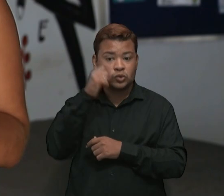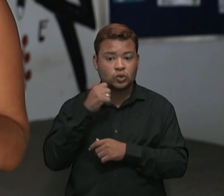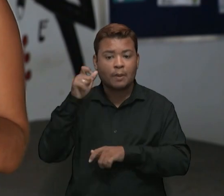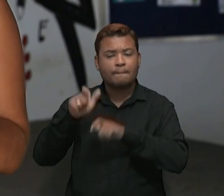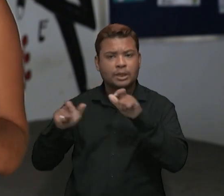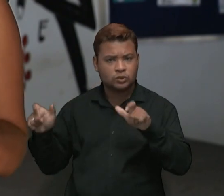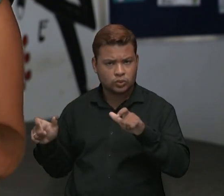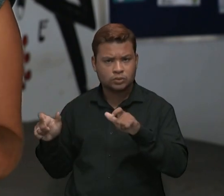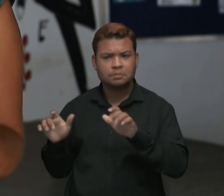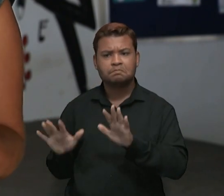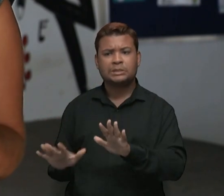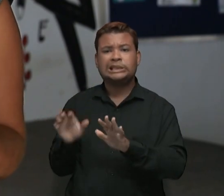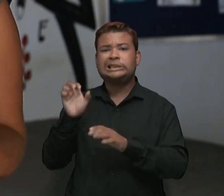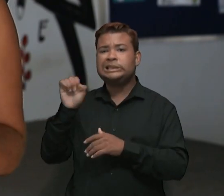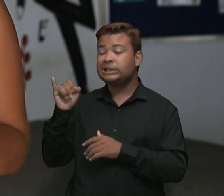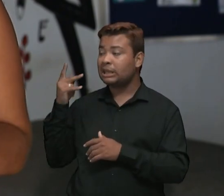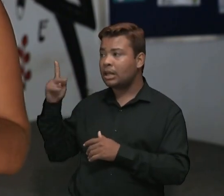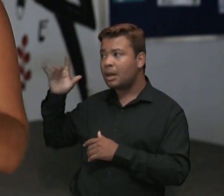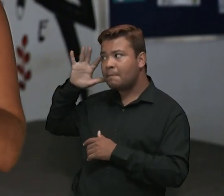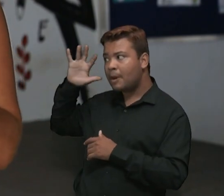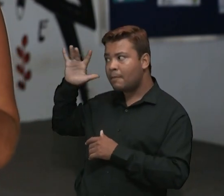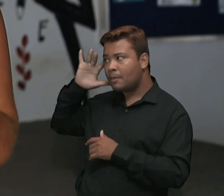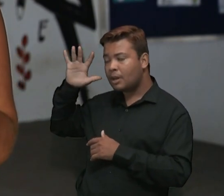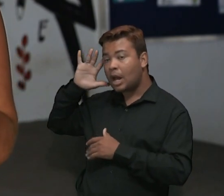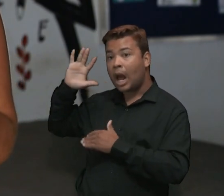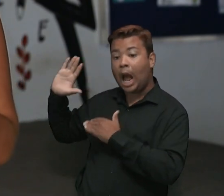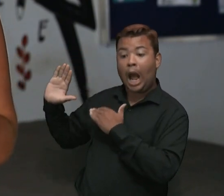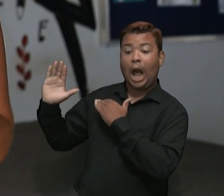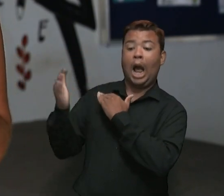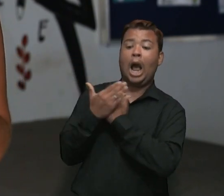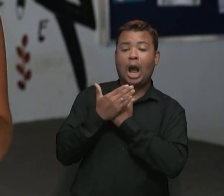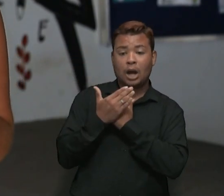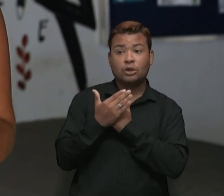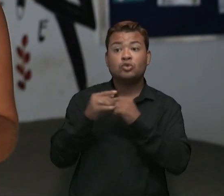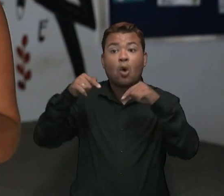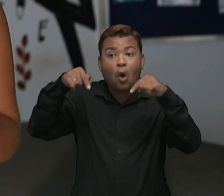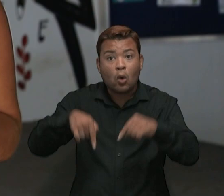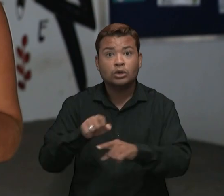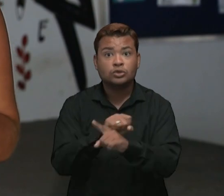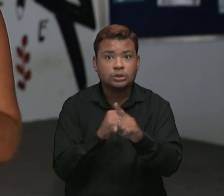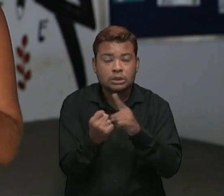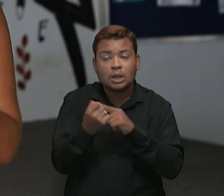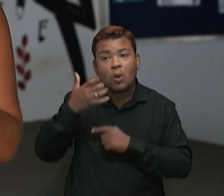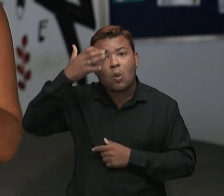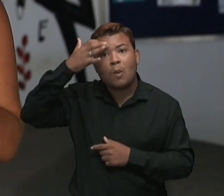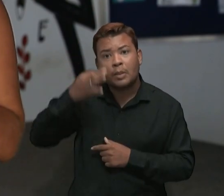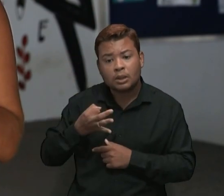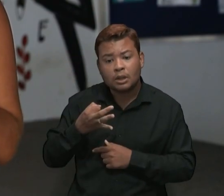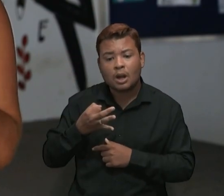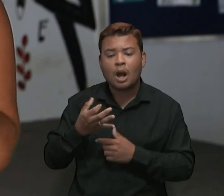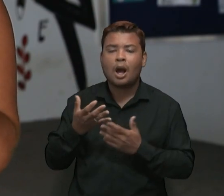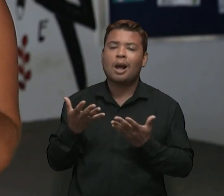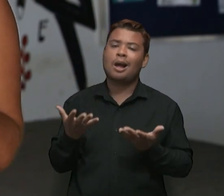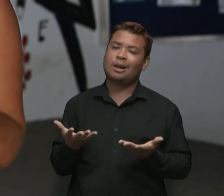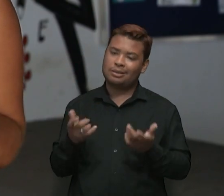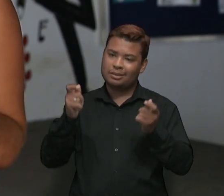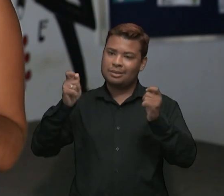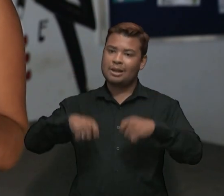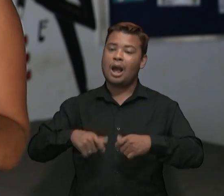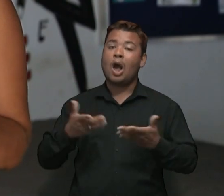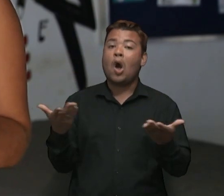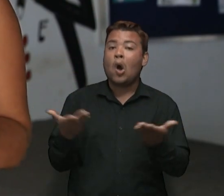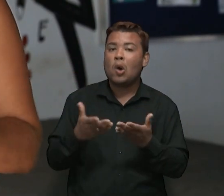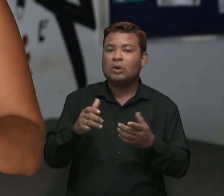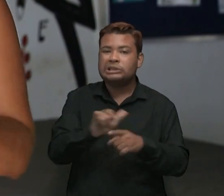Mas se as ideias deles nos ajudam a entender a sociedade hoje, por que não usar ferramentas